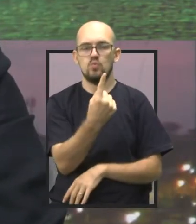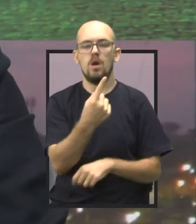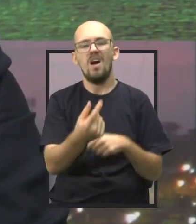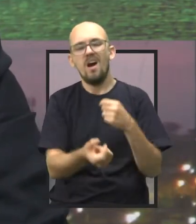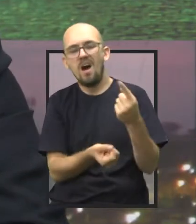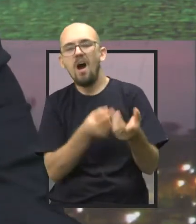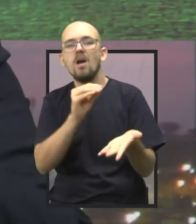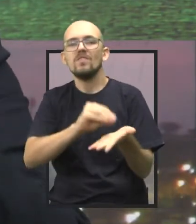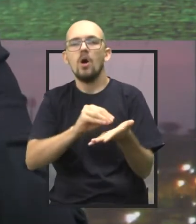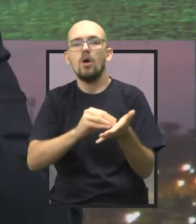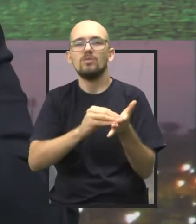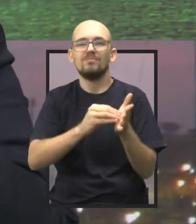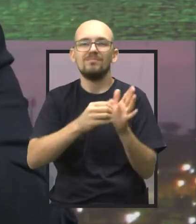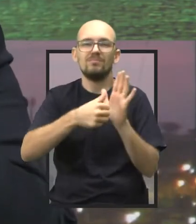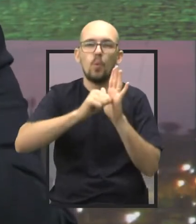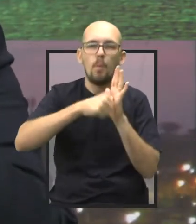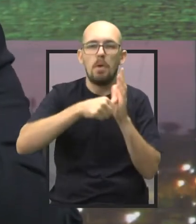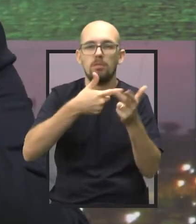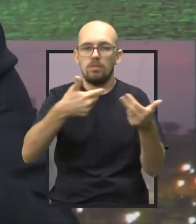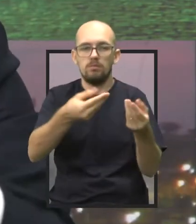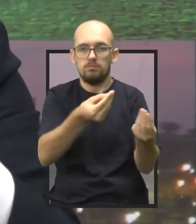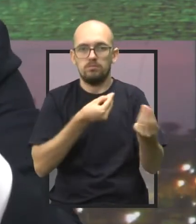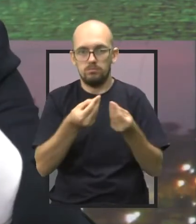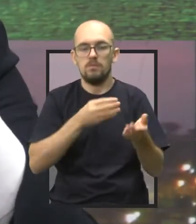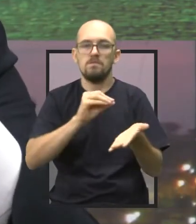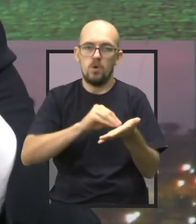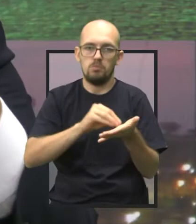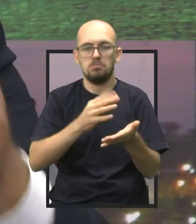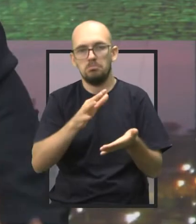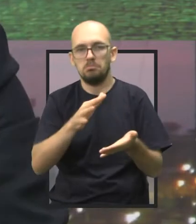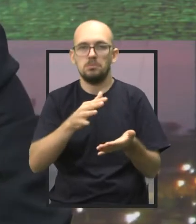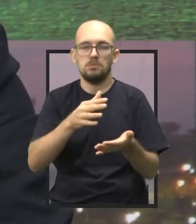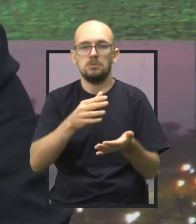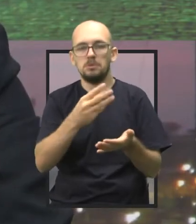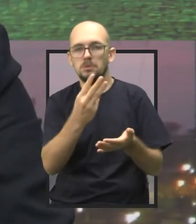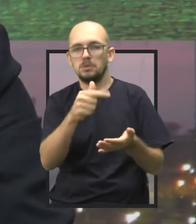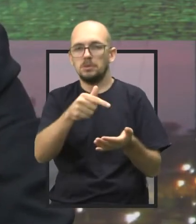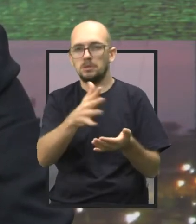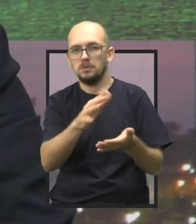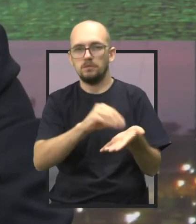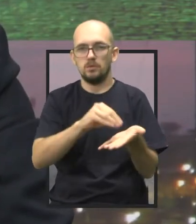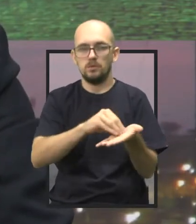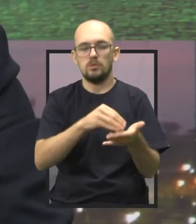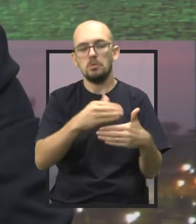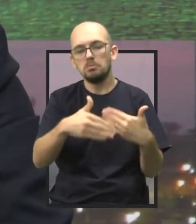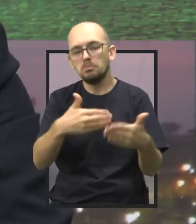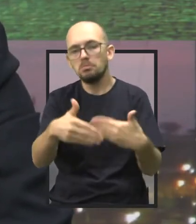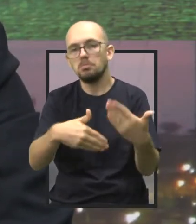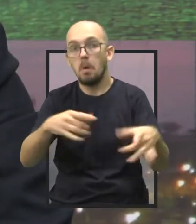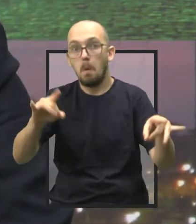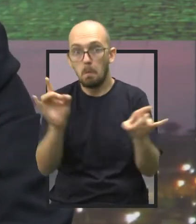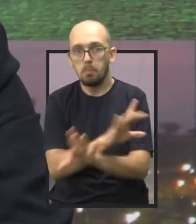trazer alguns documentos, em torno de 37 pessoas, que ainda está em trâmite com relação à aprovação